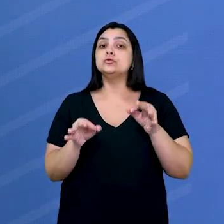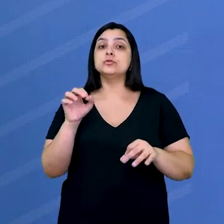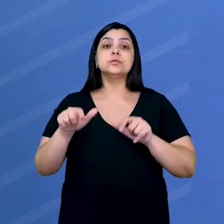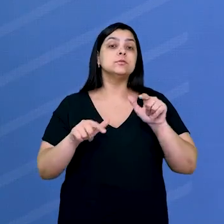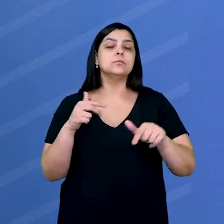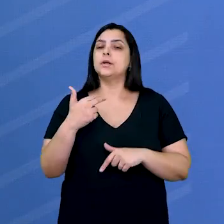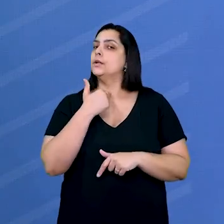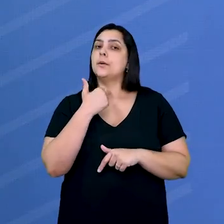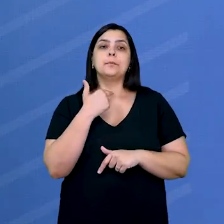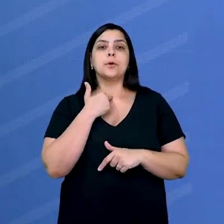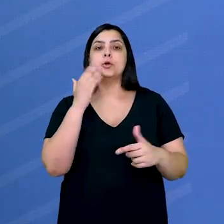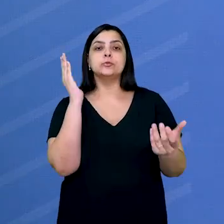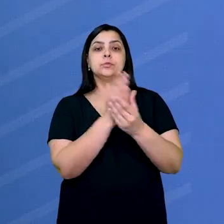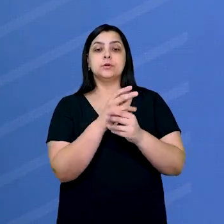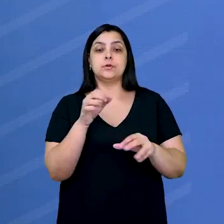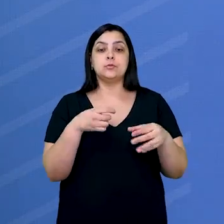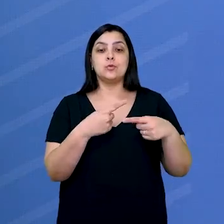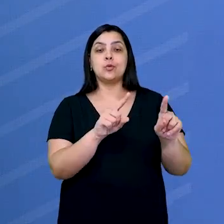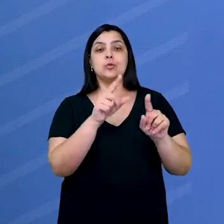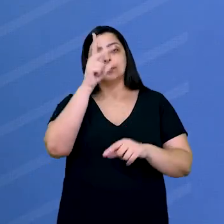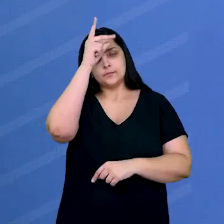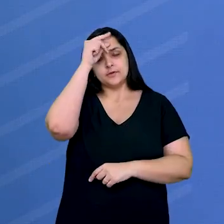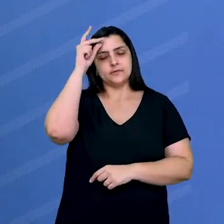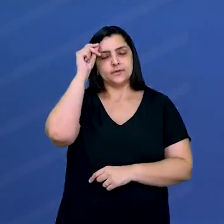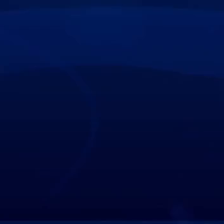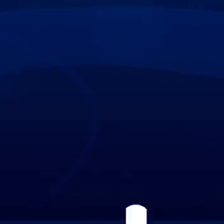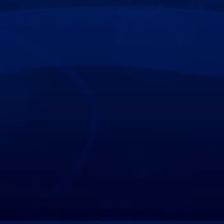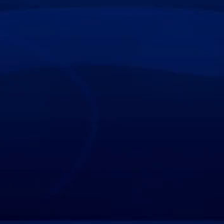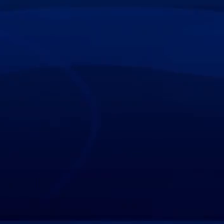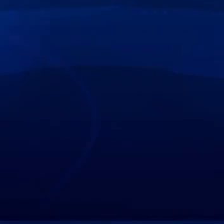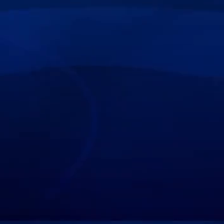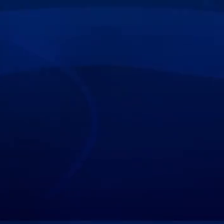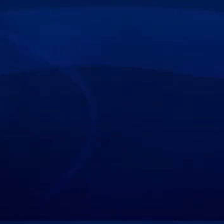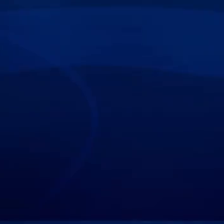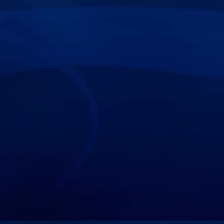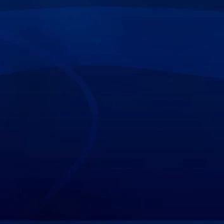Trabalho não pode julgar a ação contra prefeito. É daqui a pouco.